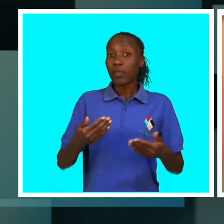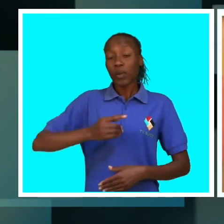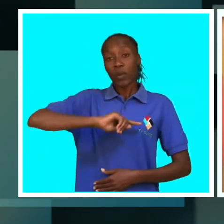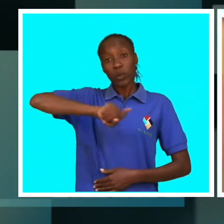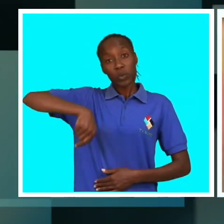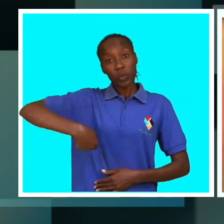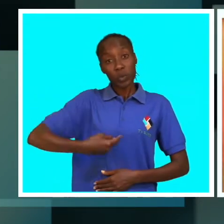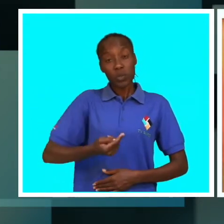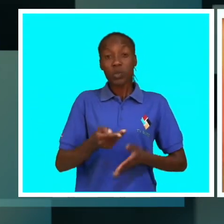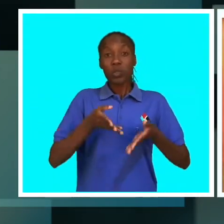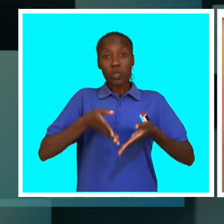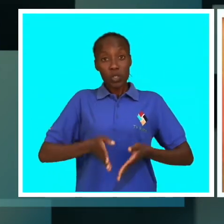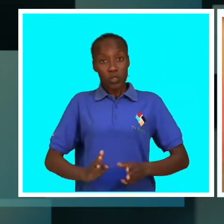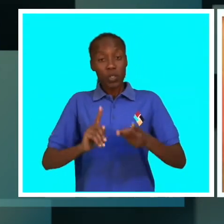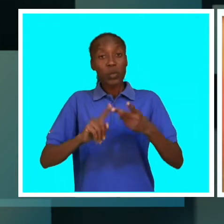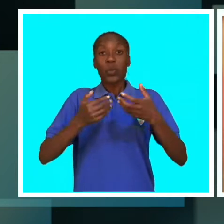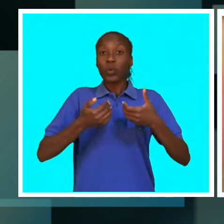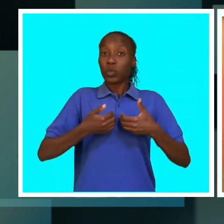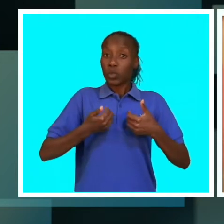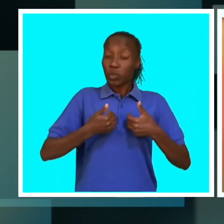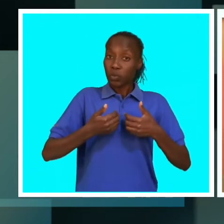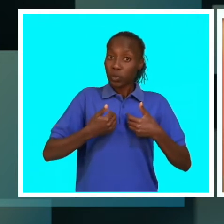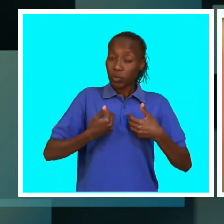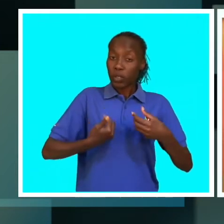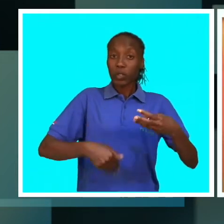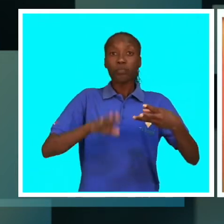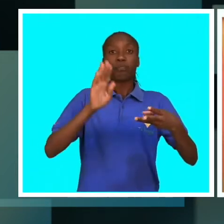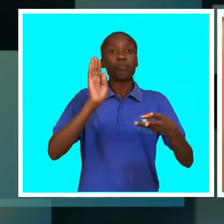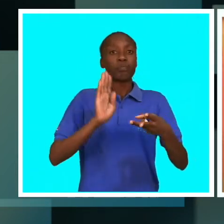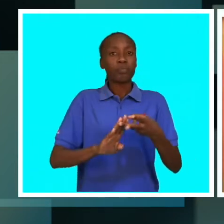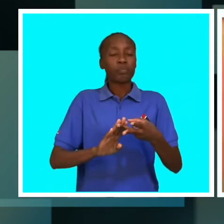Aos nossos filhos, aos jovens,